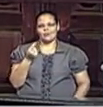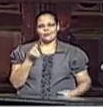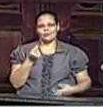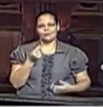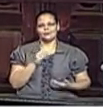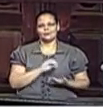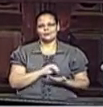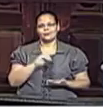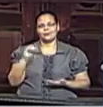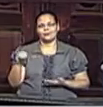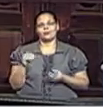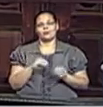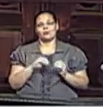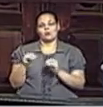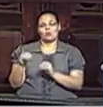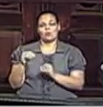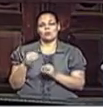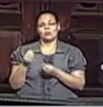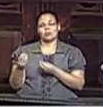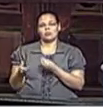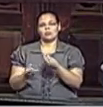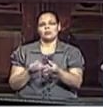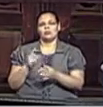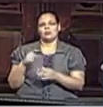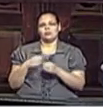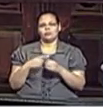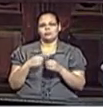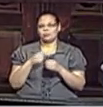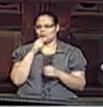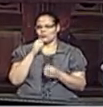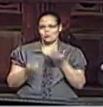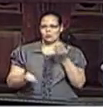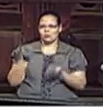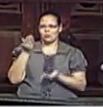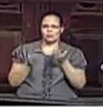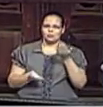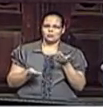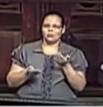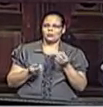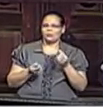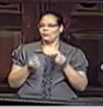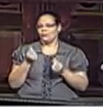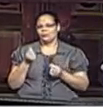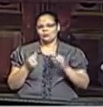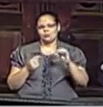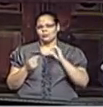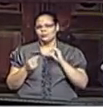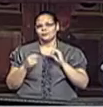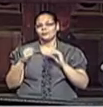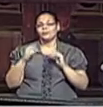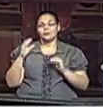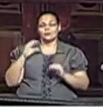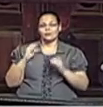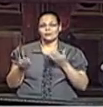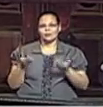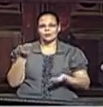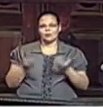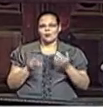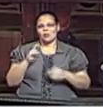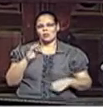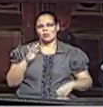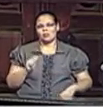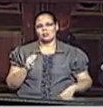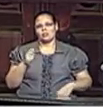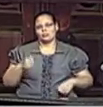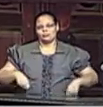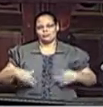esses recursos para municípios onde você não tem o equilíbrio entre receita e despesa na operação. São muitos questionamentos